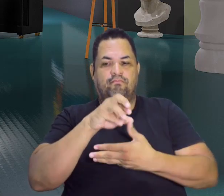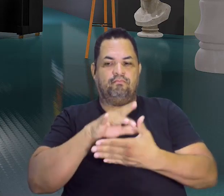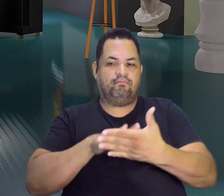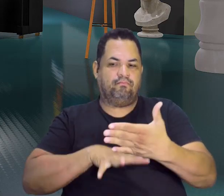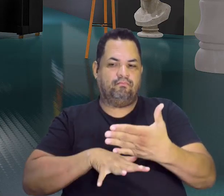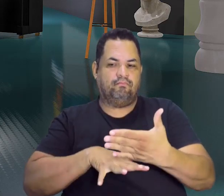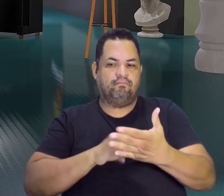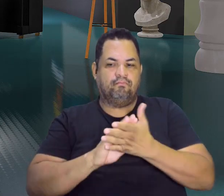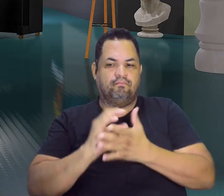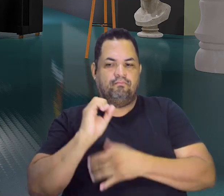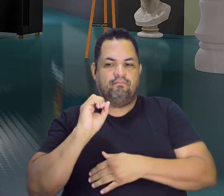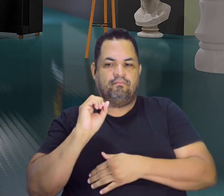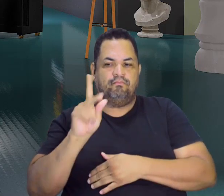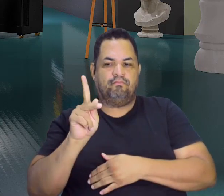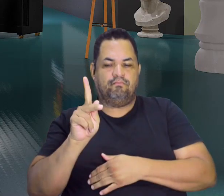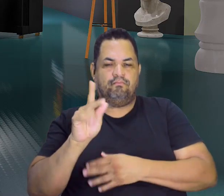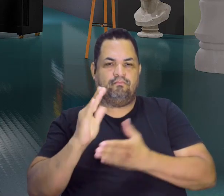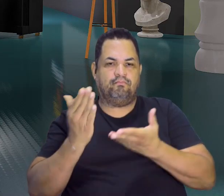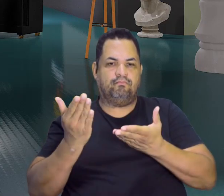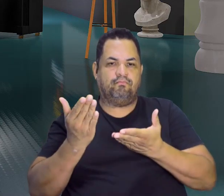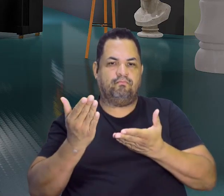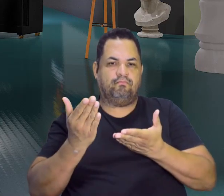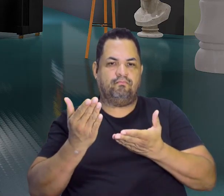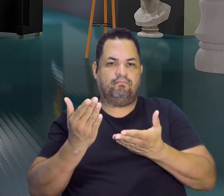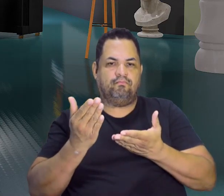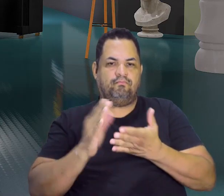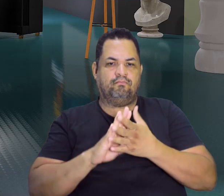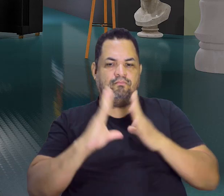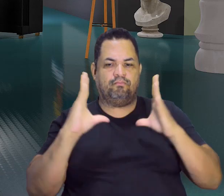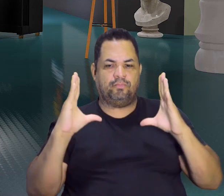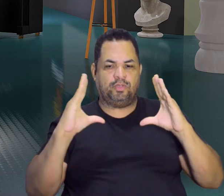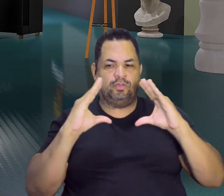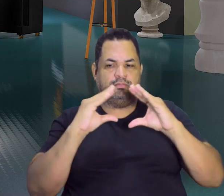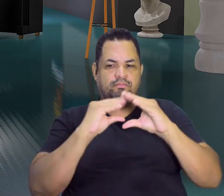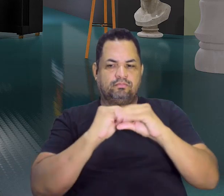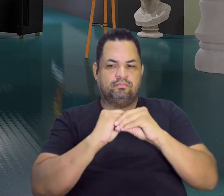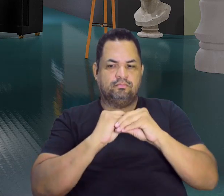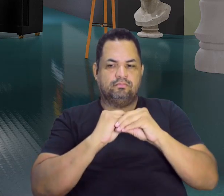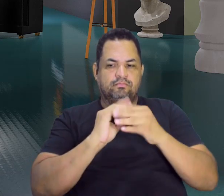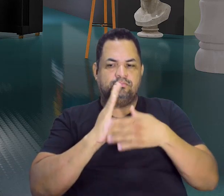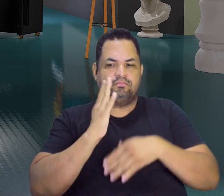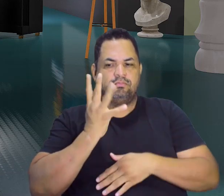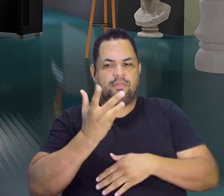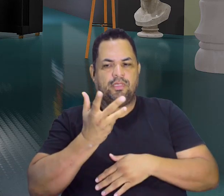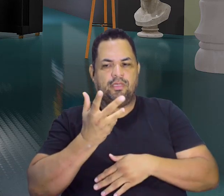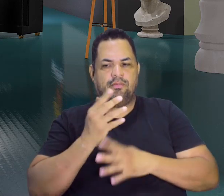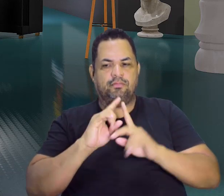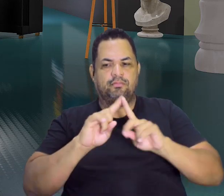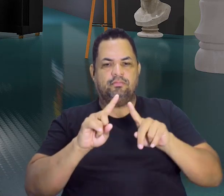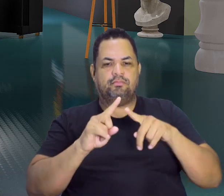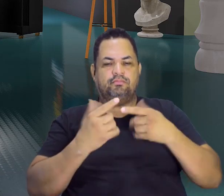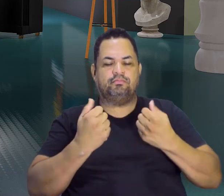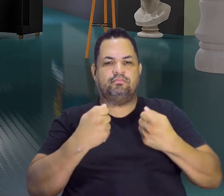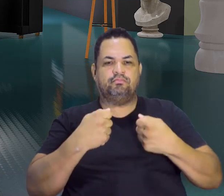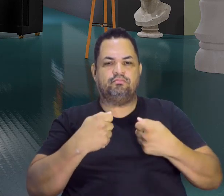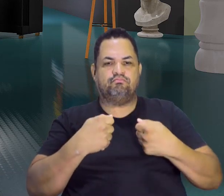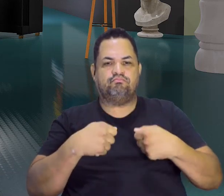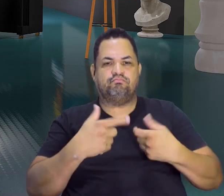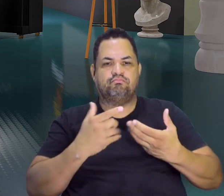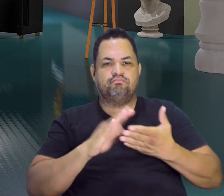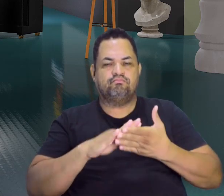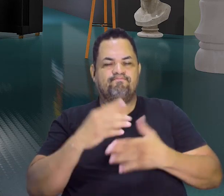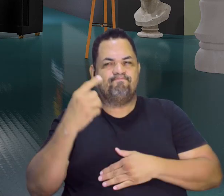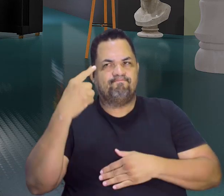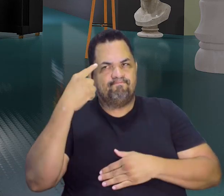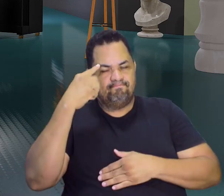Então, vai ser assim um resumo, né? Vai ser assim uma coisa rápida, mas que vai deixar você com a